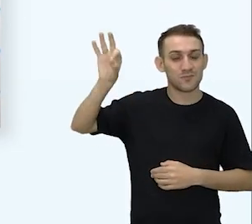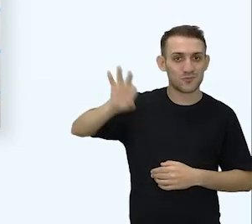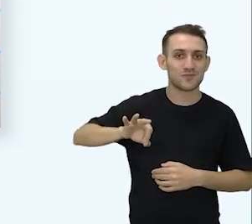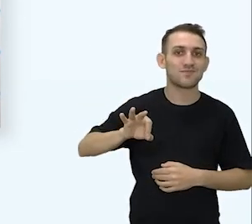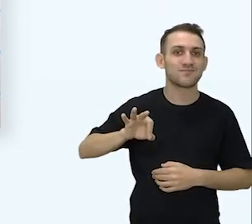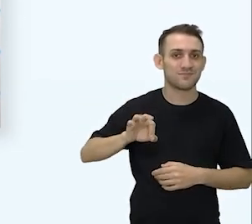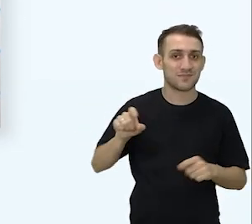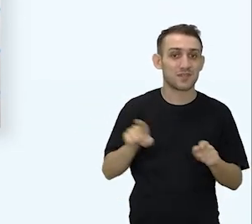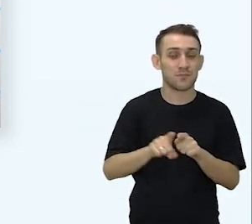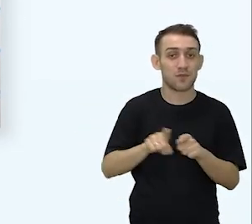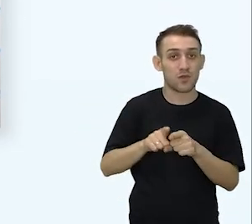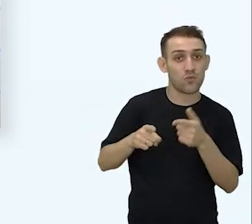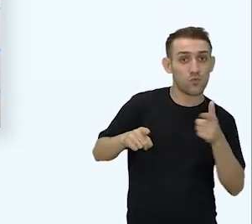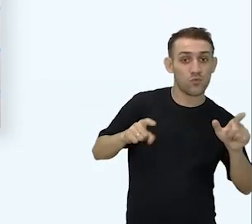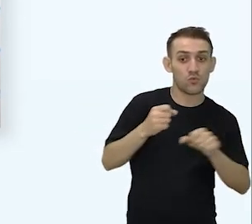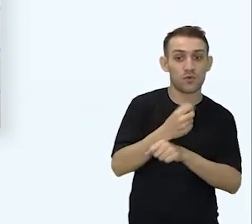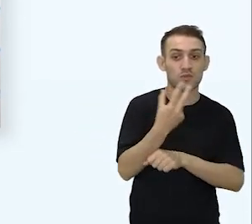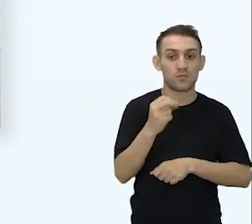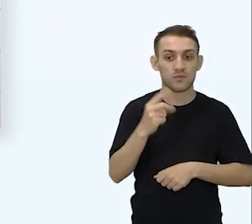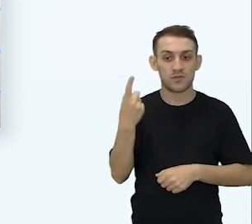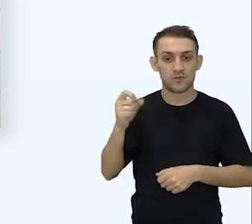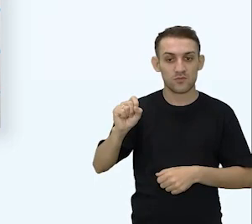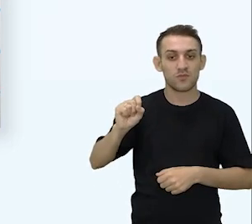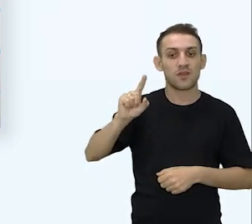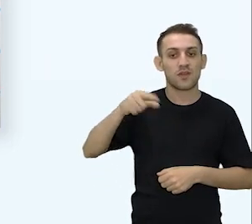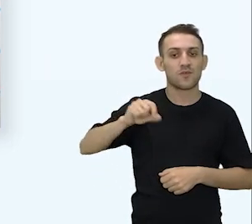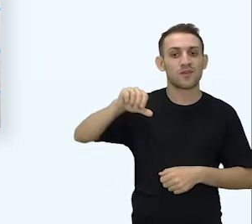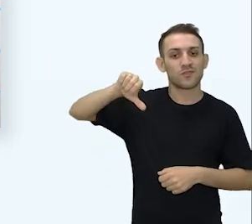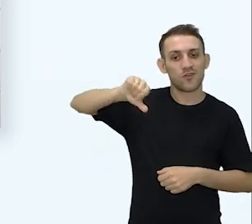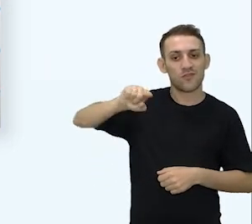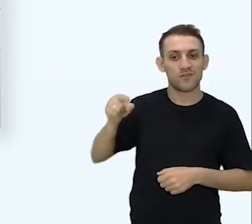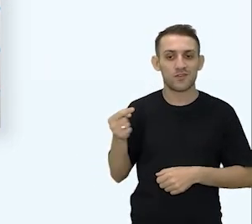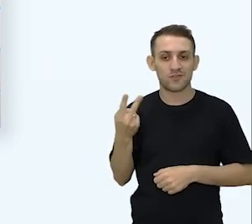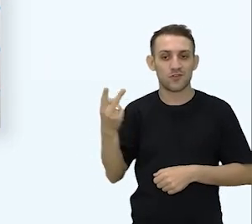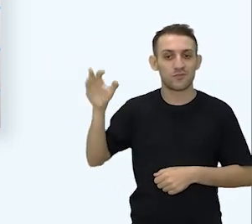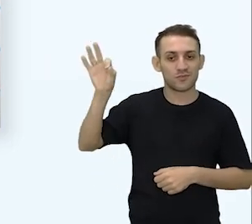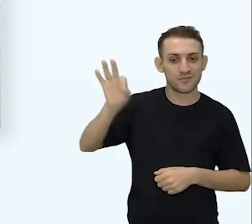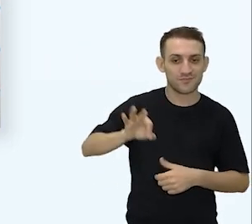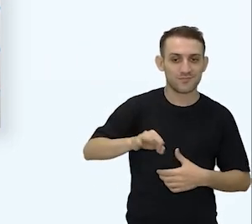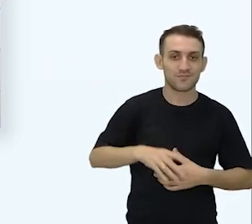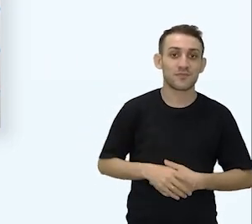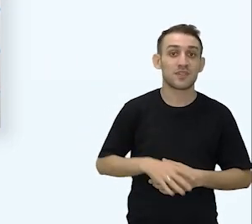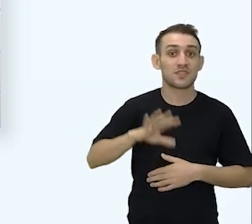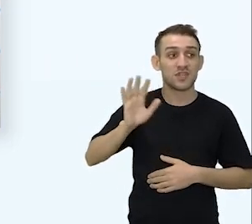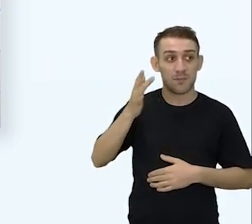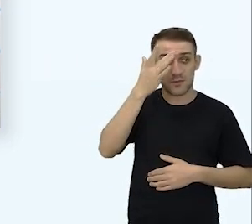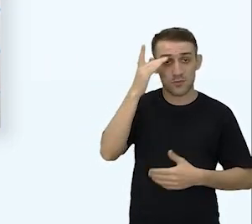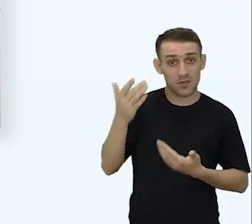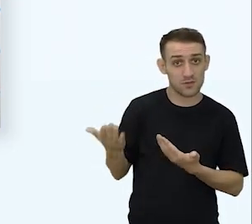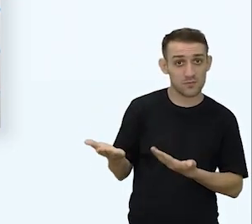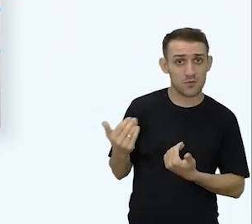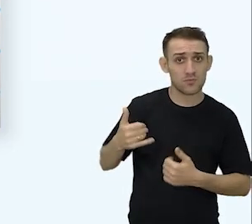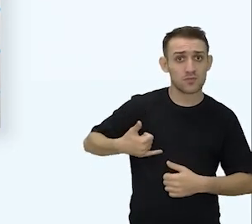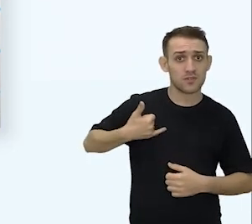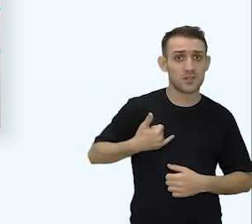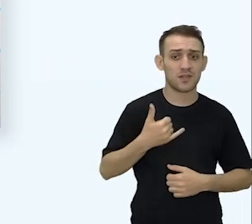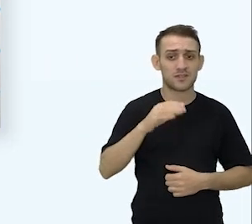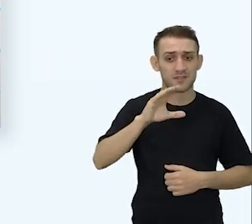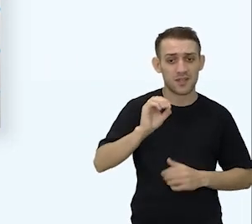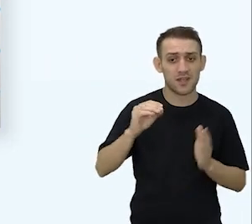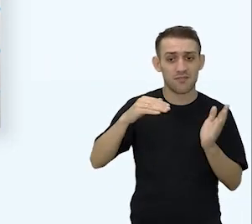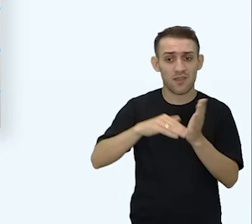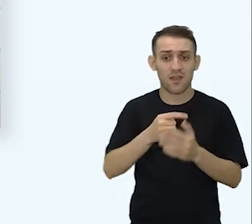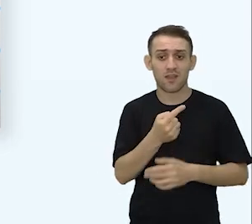25,5%, enquanto em 2018 essa proporção era de 9,2%. Já os mais jovens, na faixa de 0 a